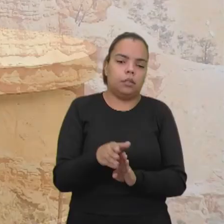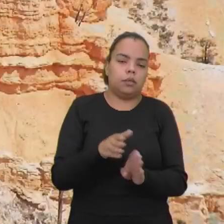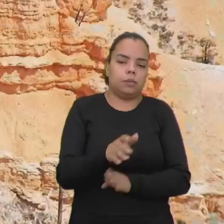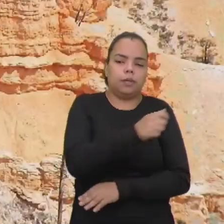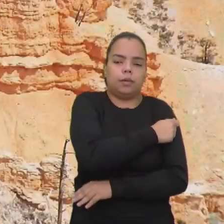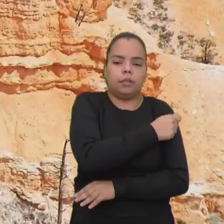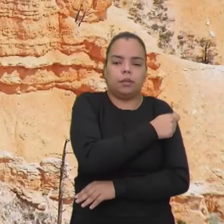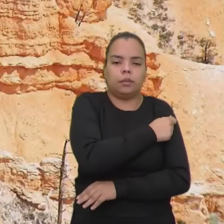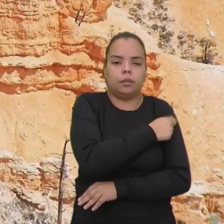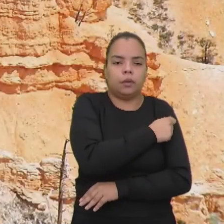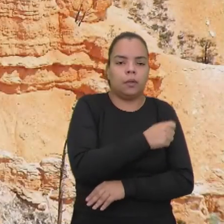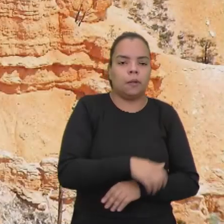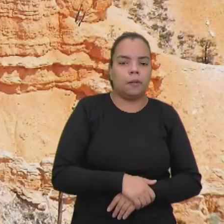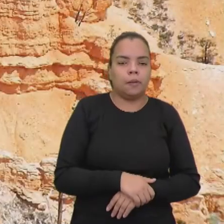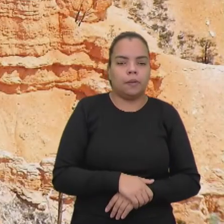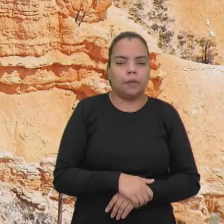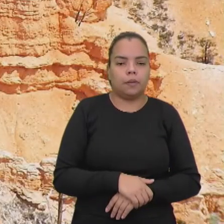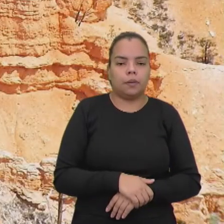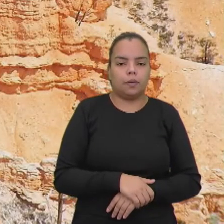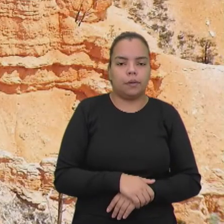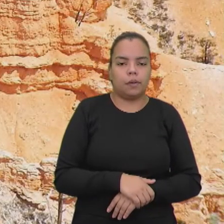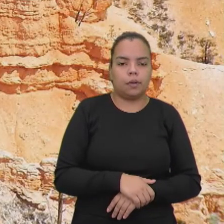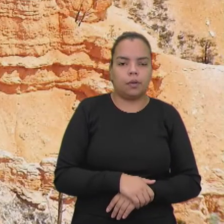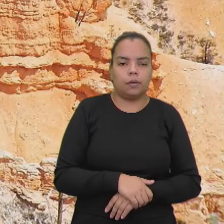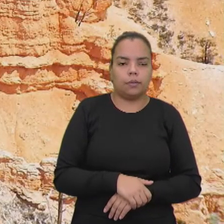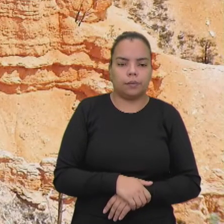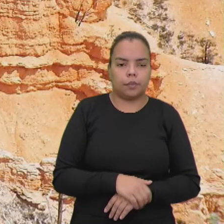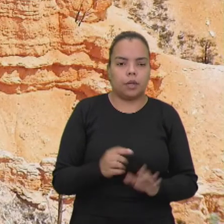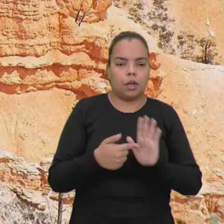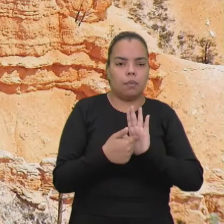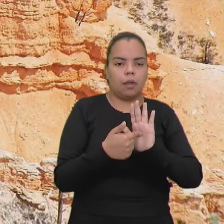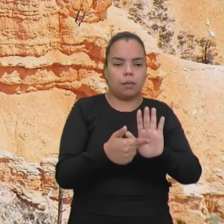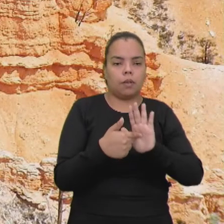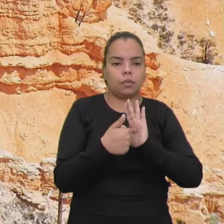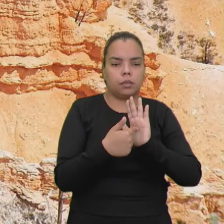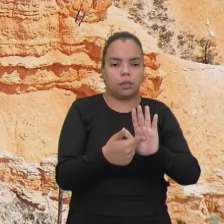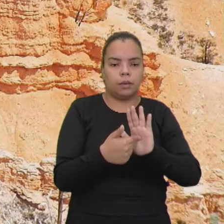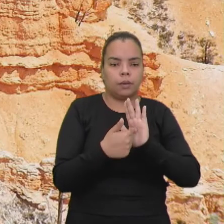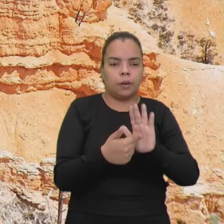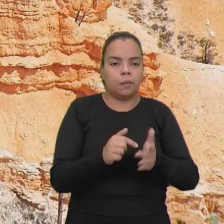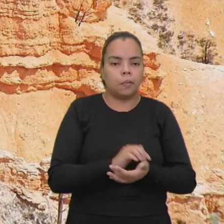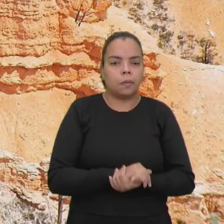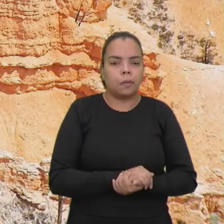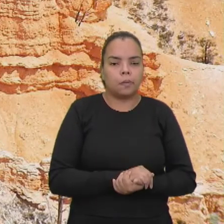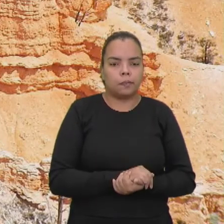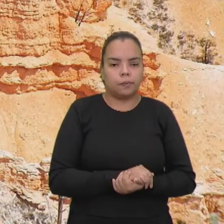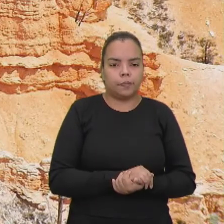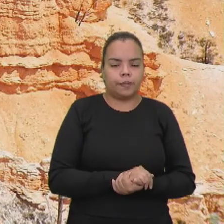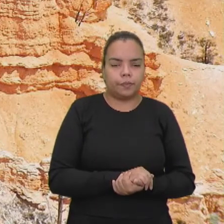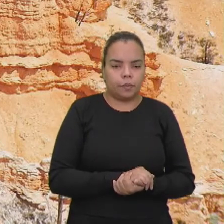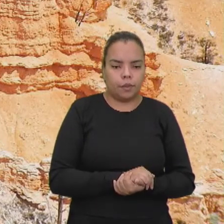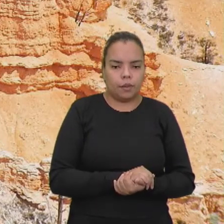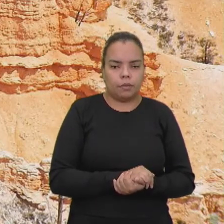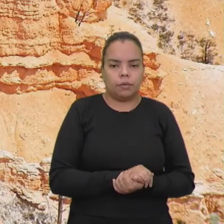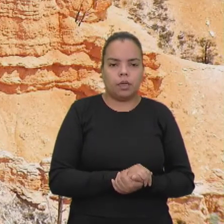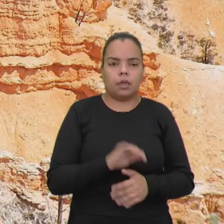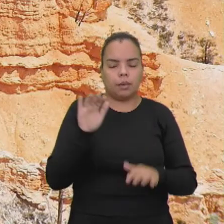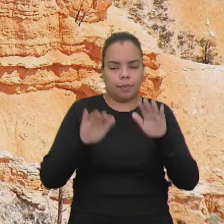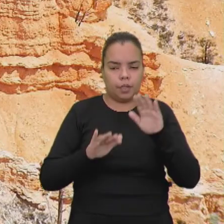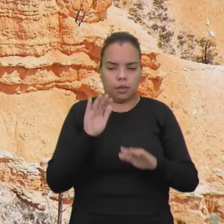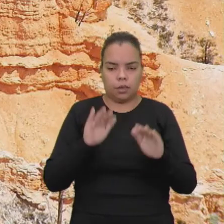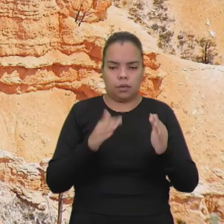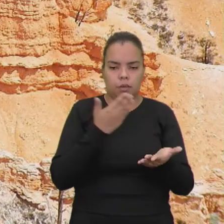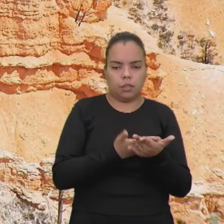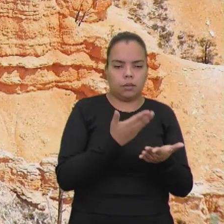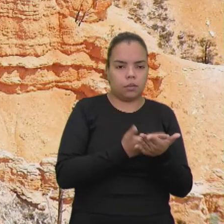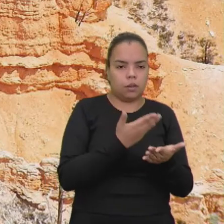tá certo? Então nós temos lá amostras, e aí, logicamente, dependendo aí da escola,